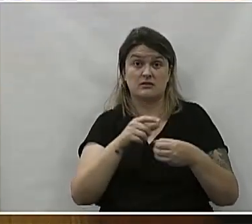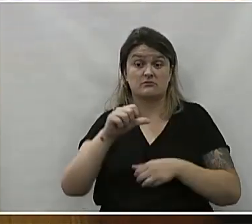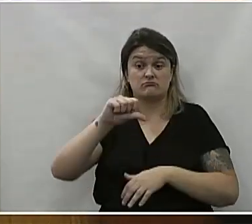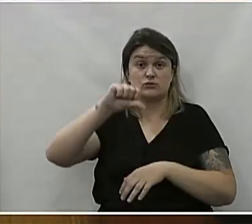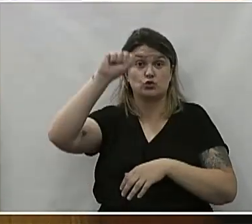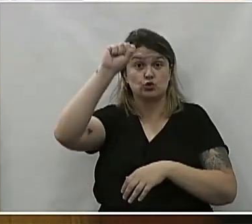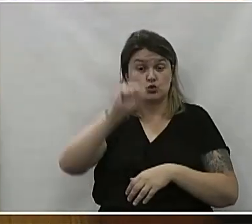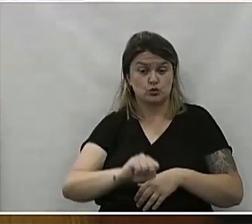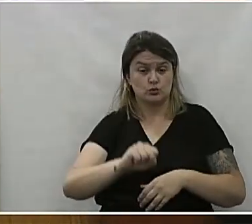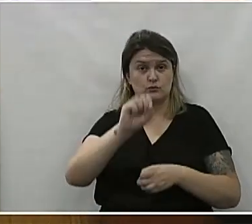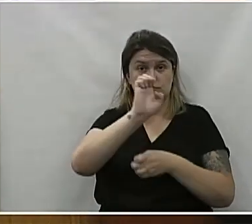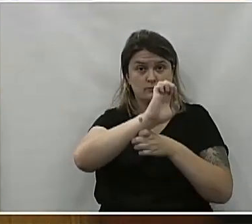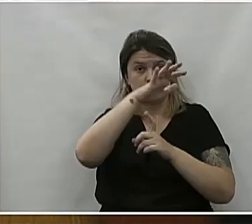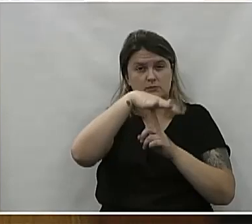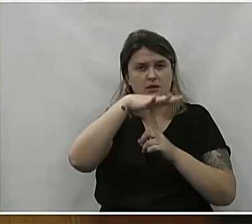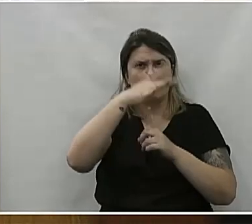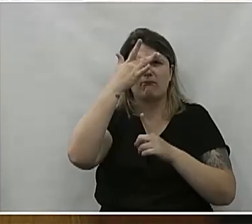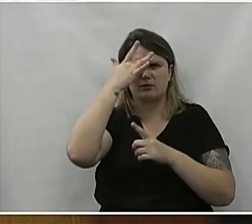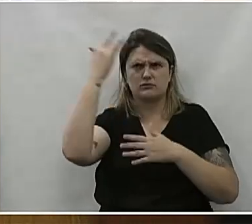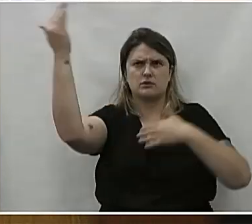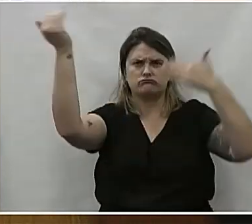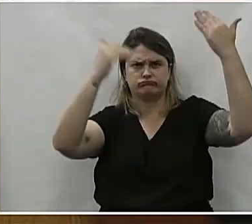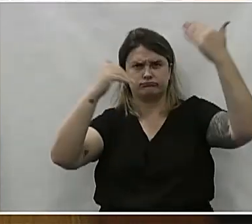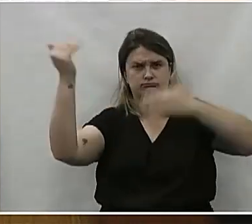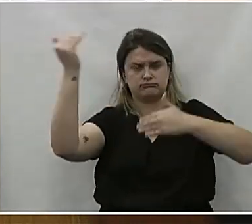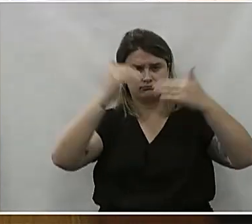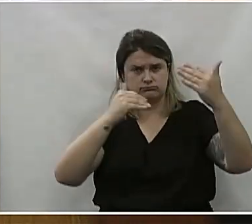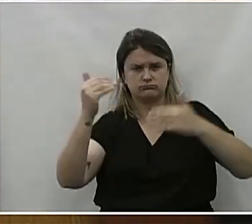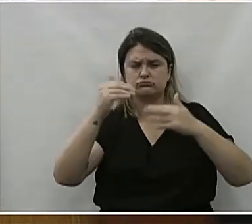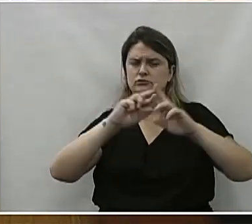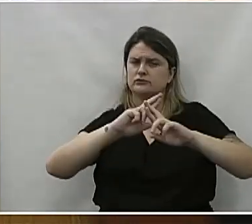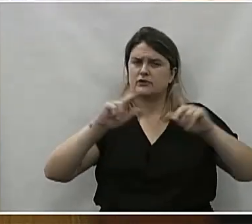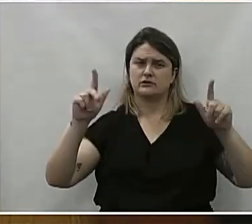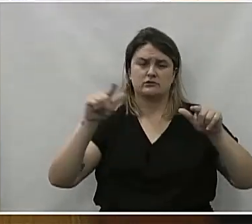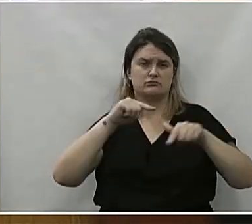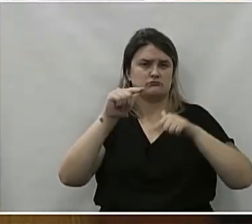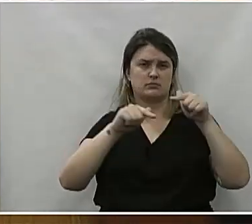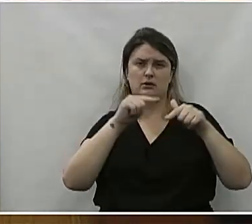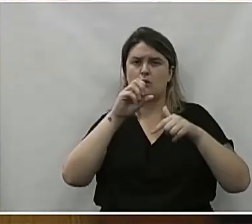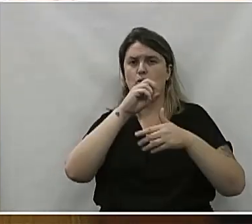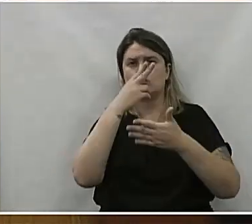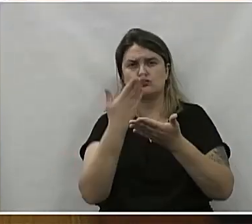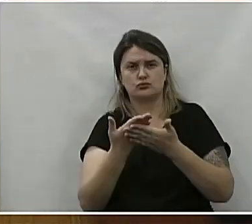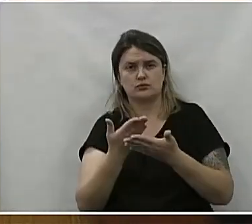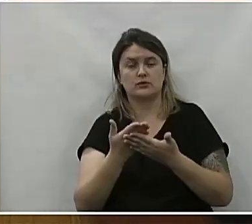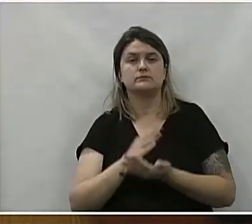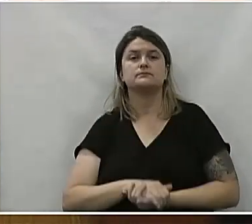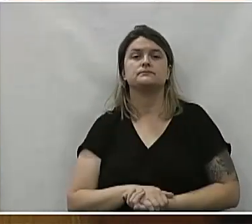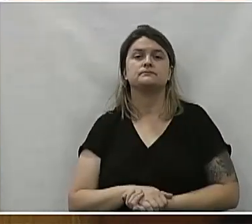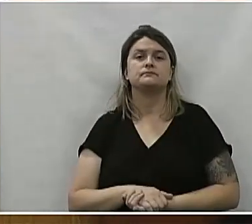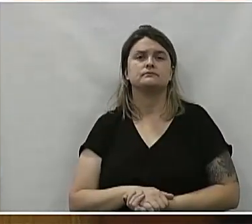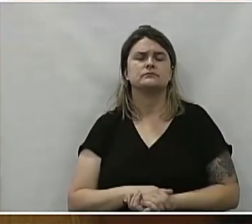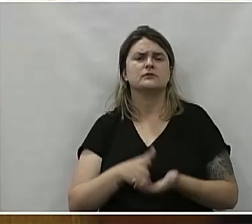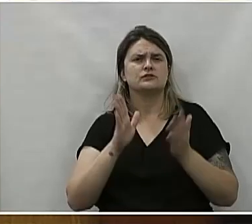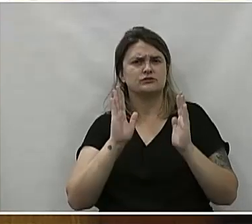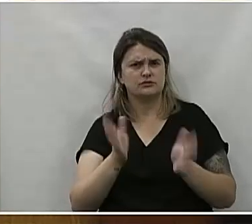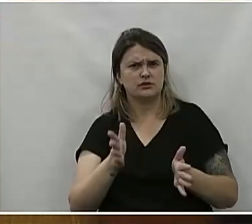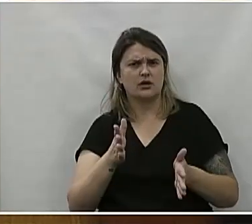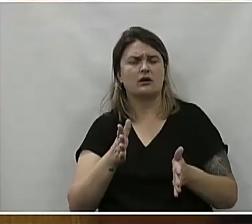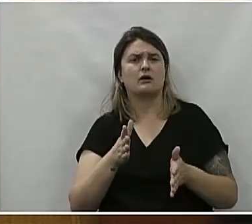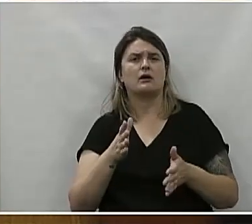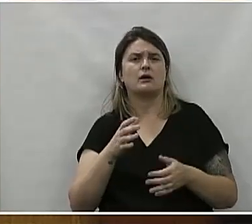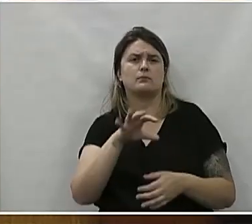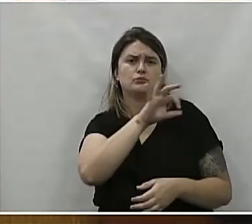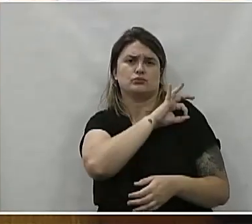Paraná Recebe diariamente pessoas de todas as regiões Para diversos serviços, comércios e estudos Já houve por parte do